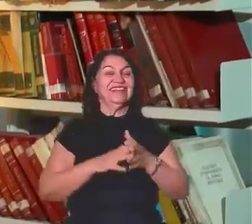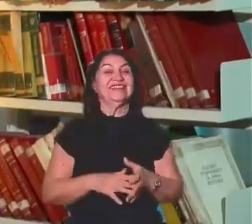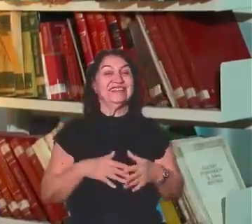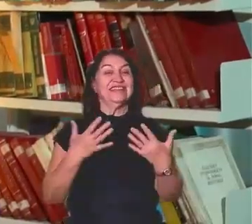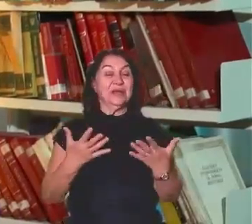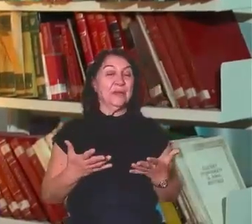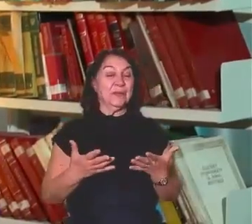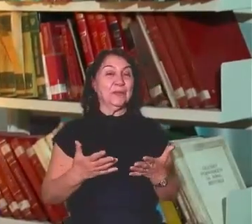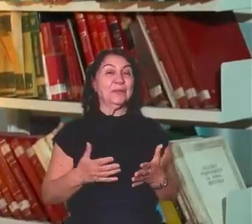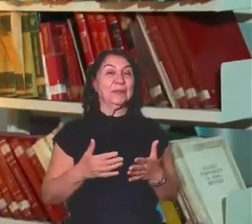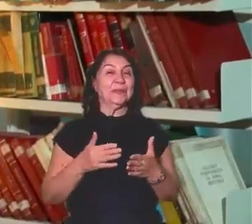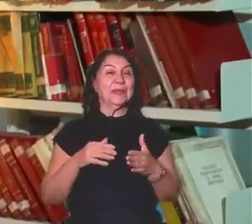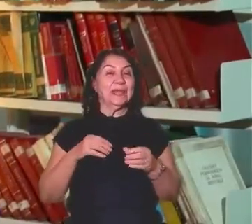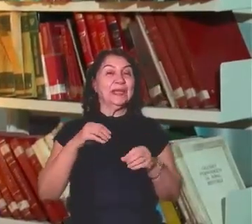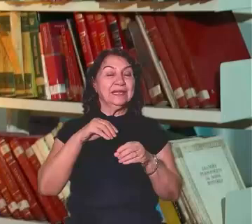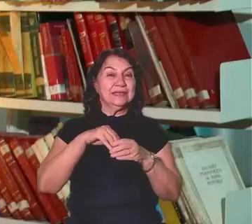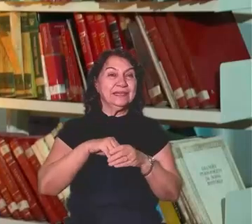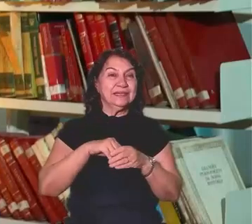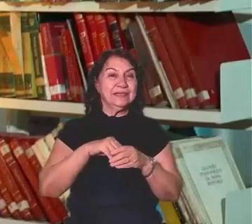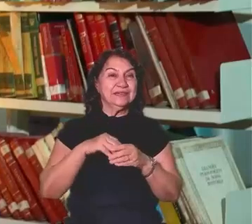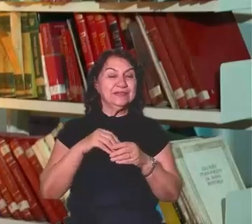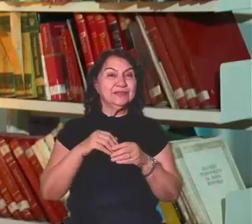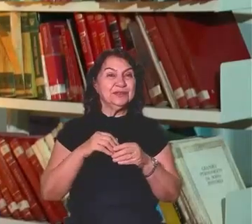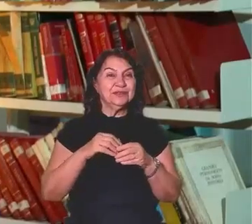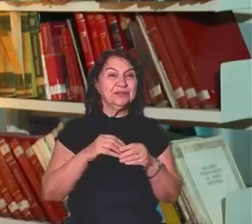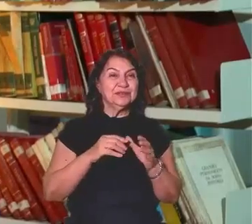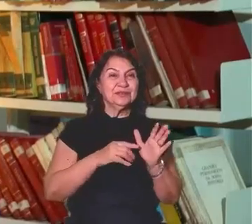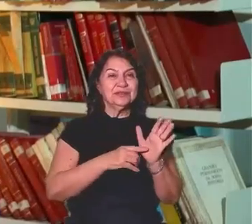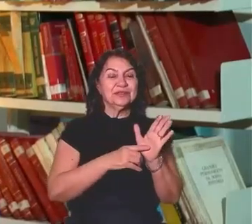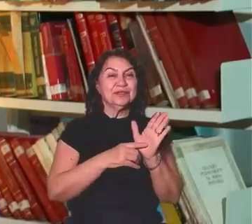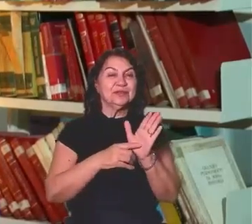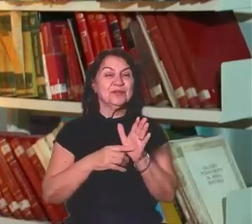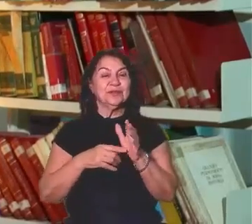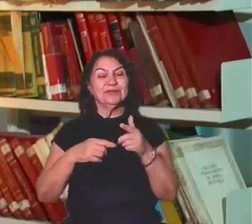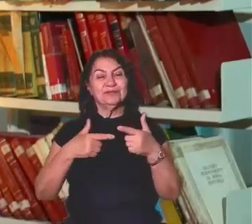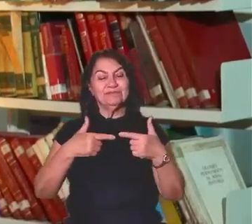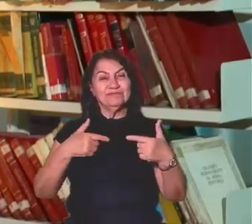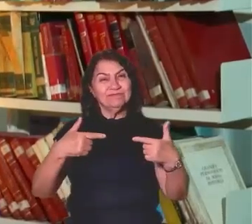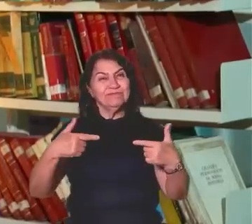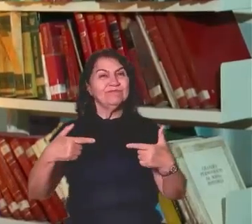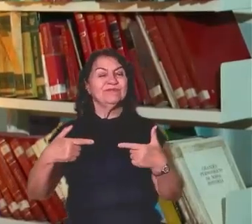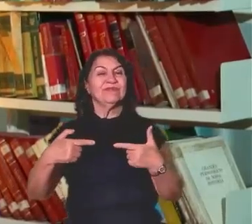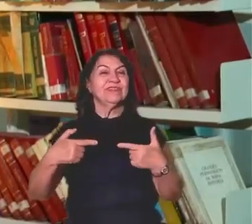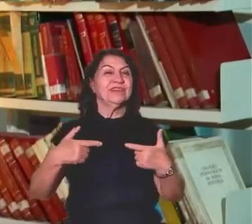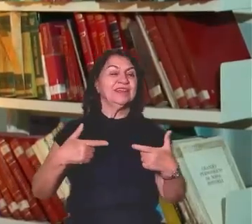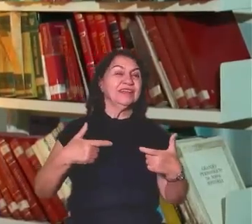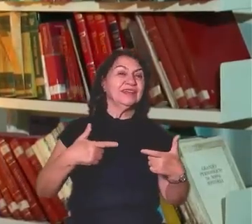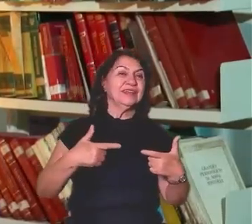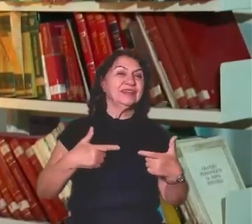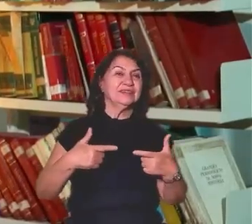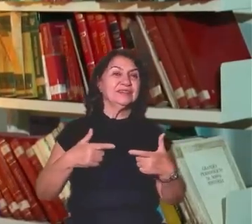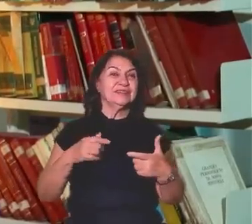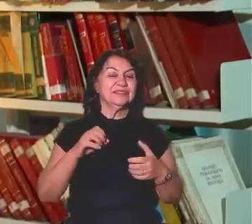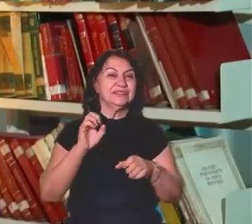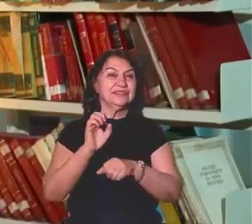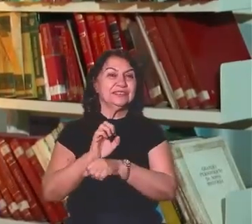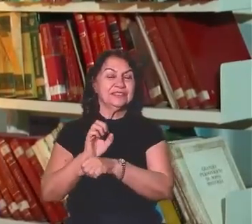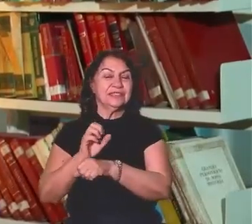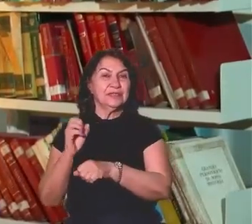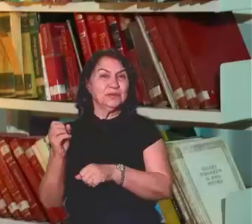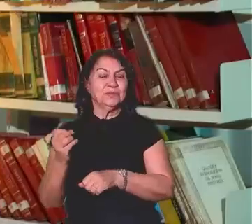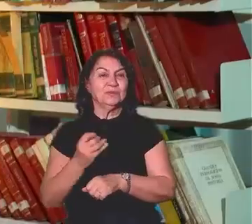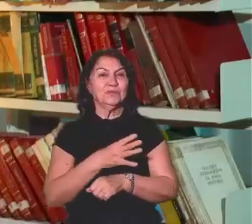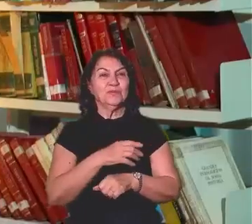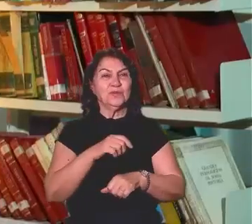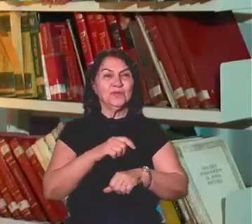Então, a gente, dentro das imagens, né, que Drummond traz da guerra, do Estado Novo, e a gente falando do tempo